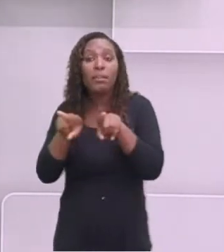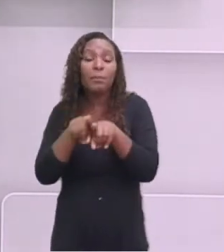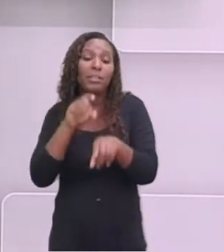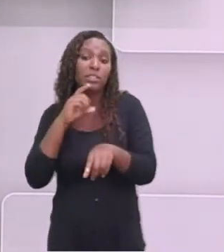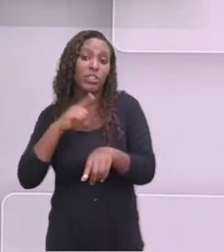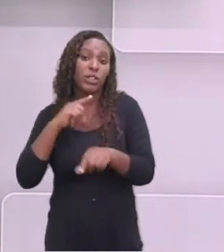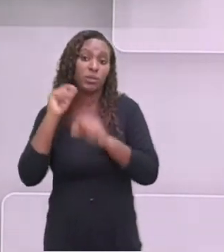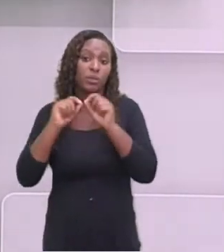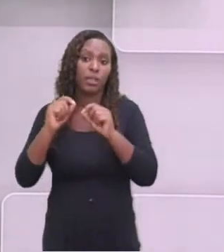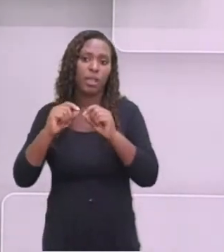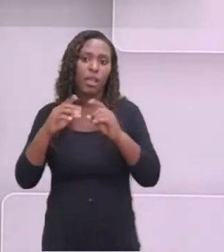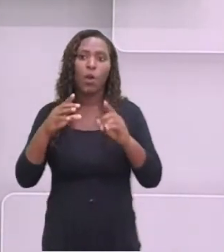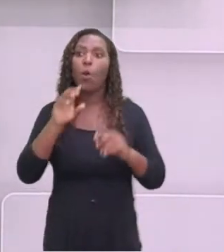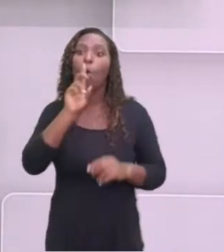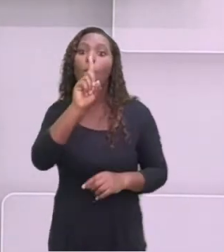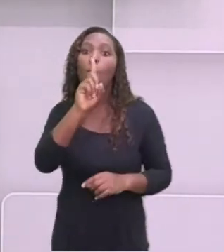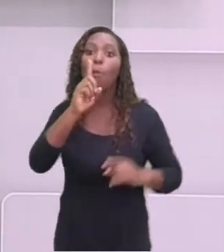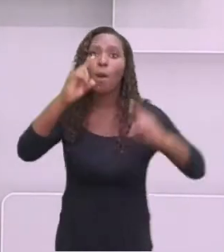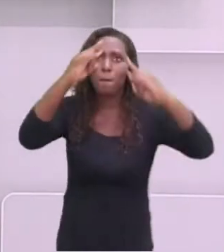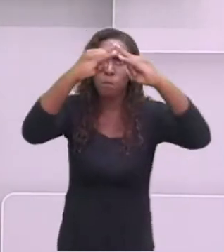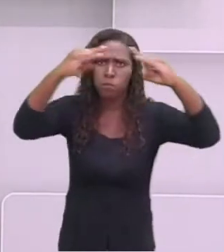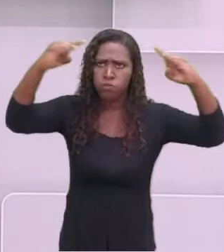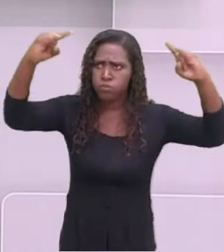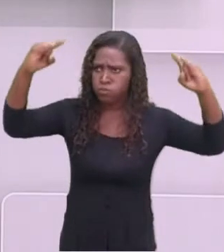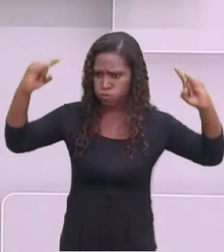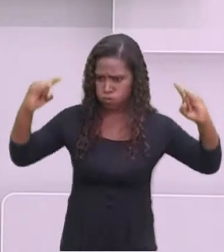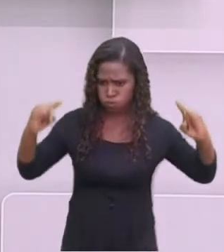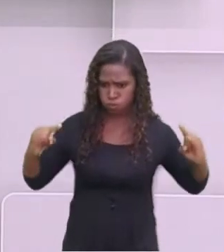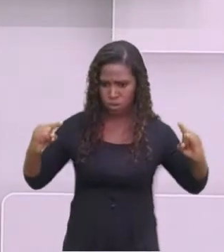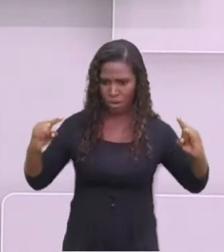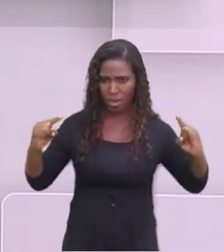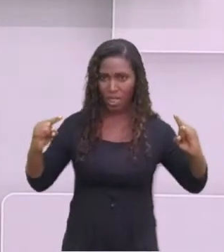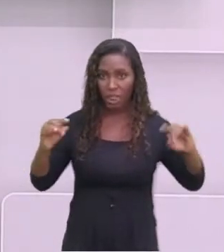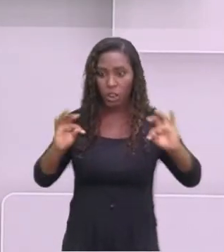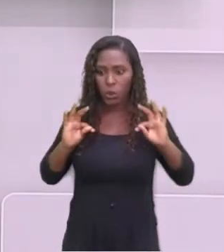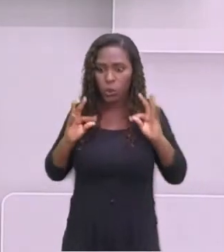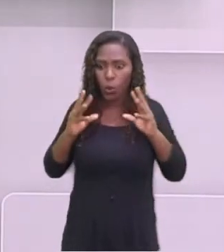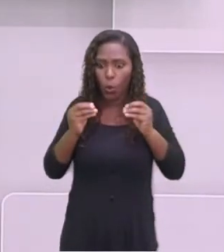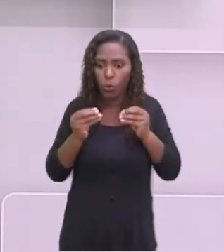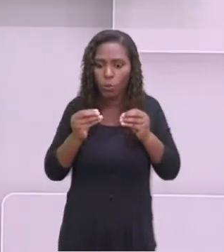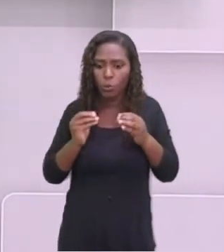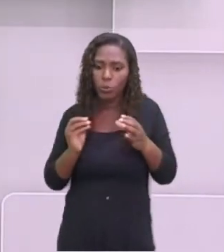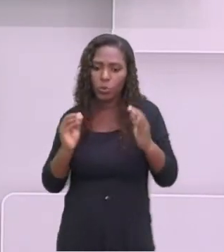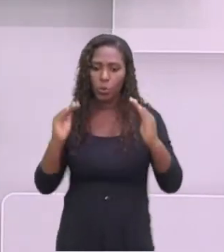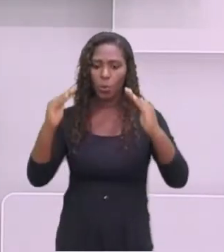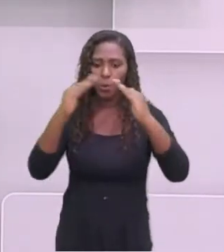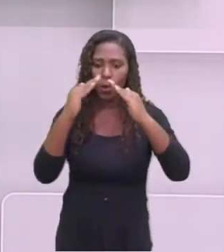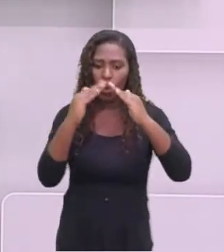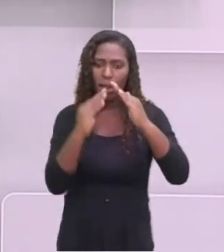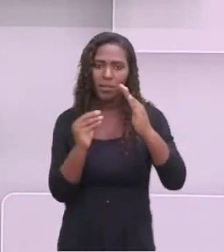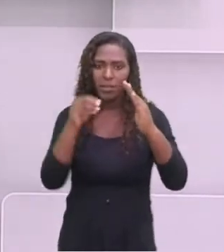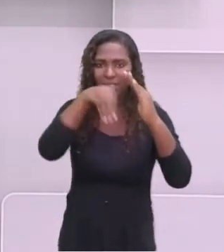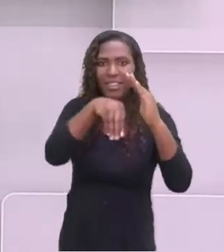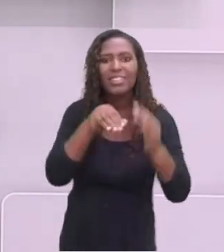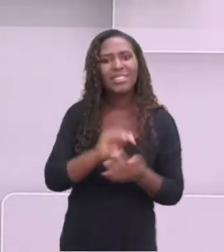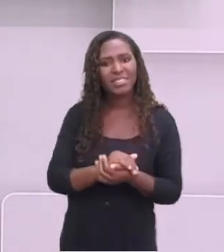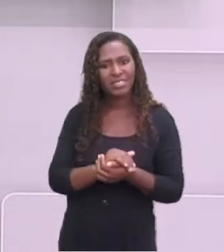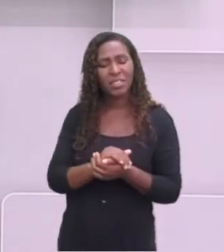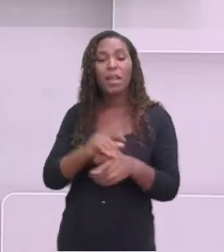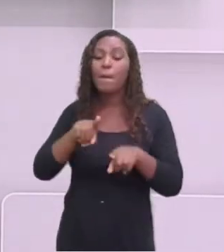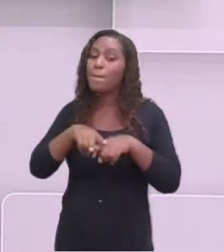si laços de solidariedade. Entretanto, haviam guerras constantes entre